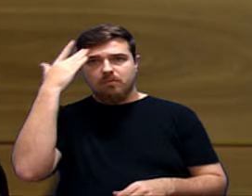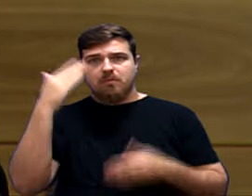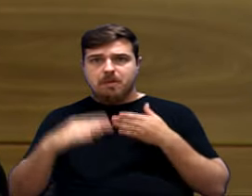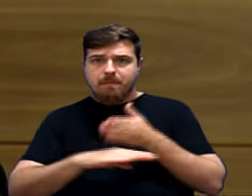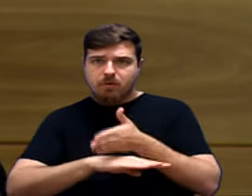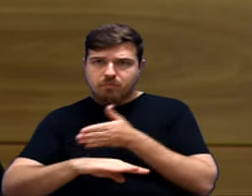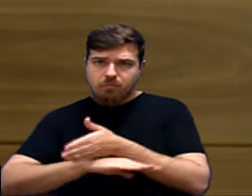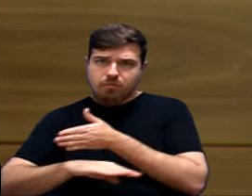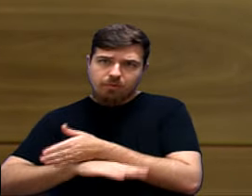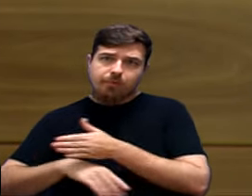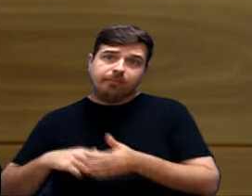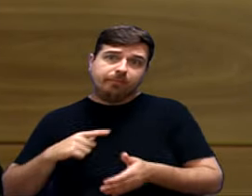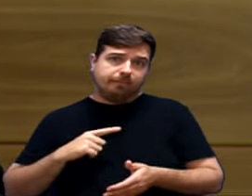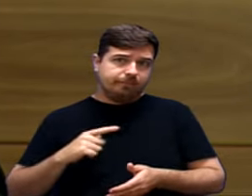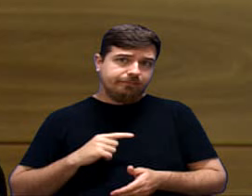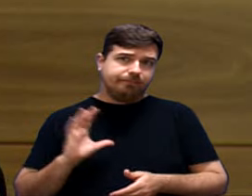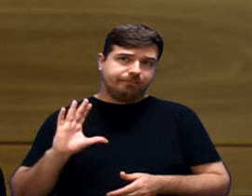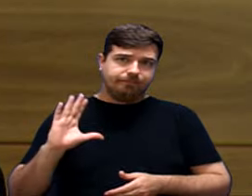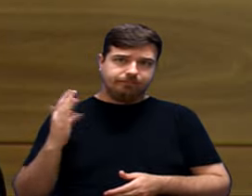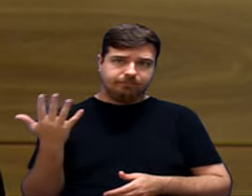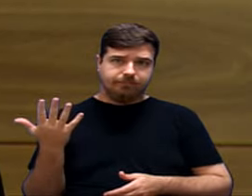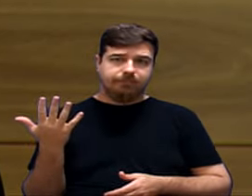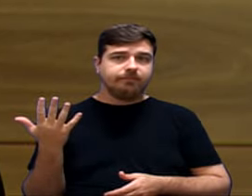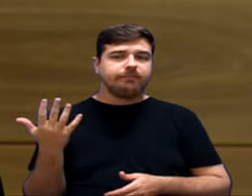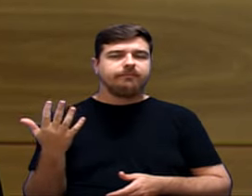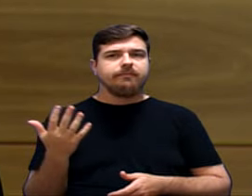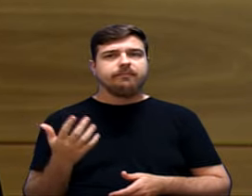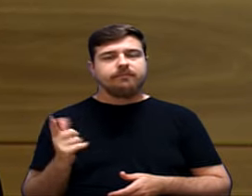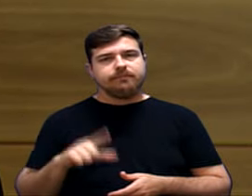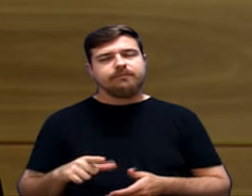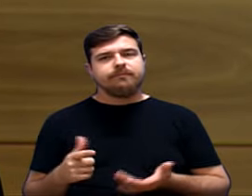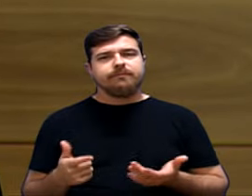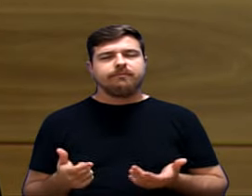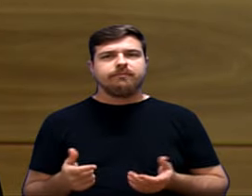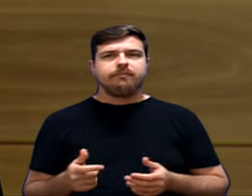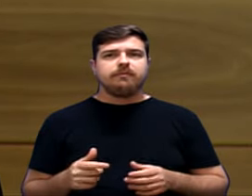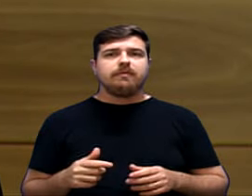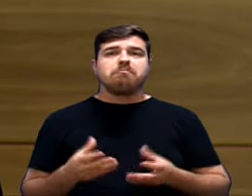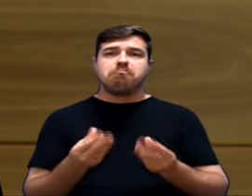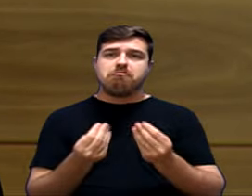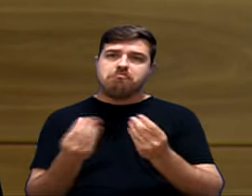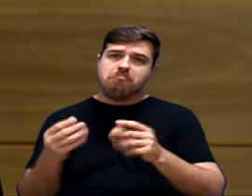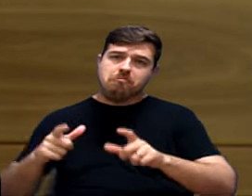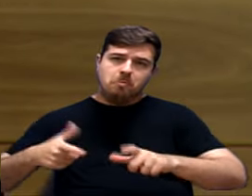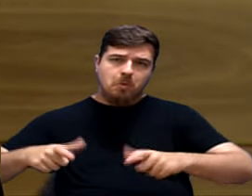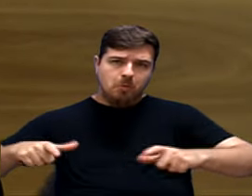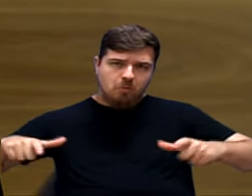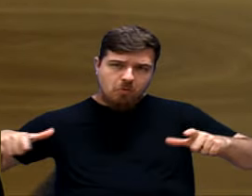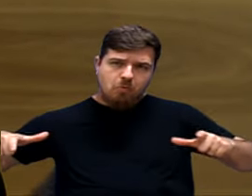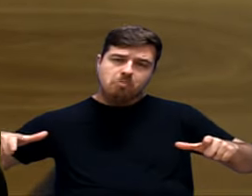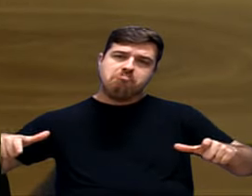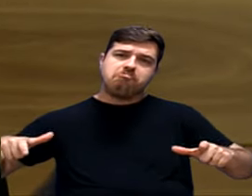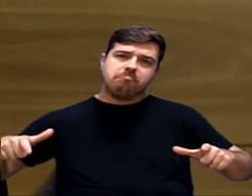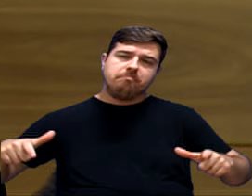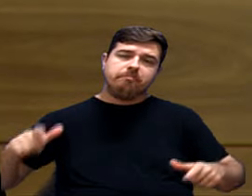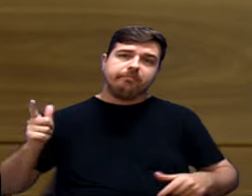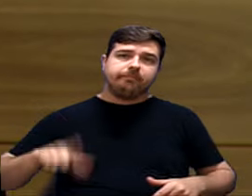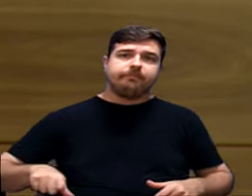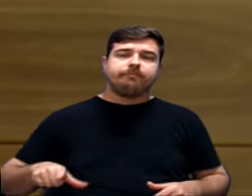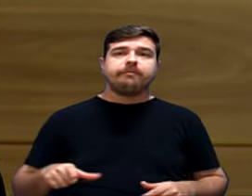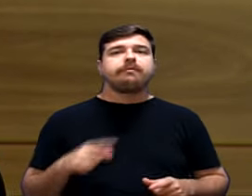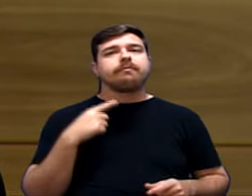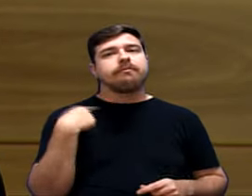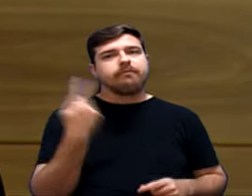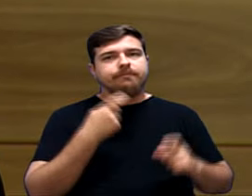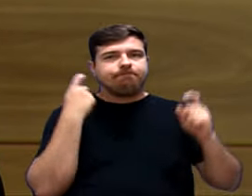na península do Parque sento 2 é exatamente uma das Áreas que mais cresce na na na cidade é é